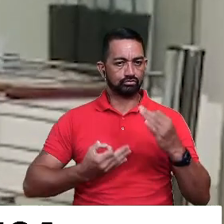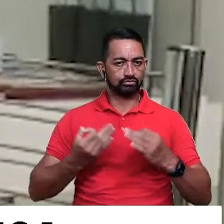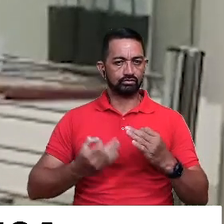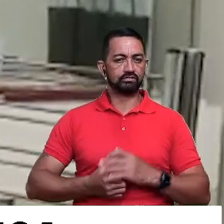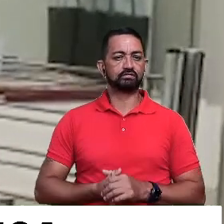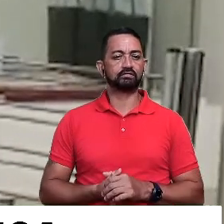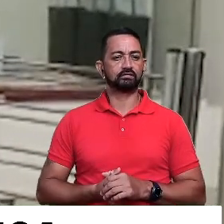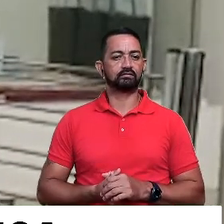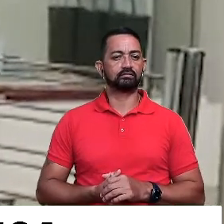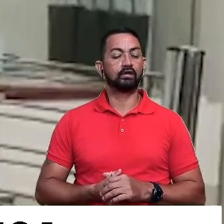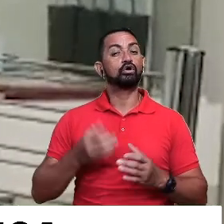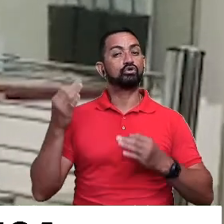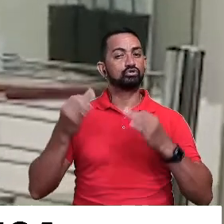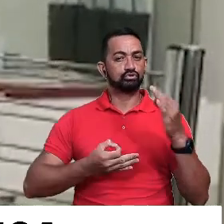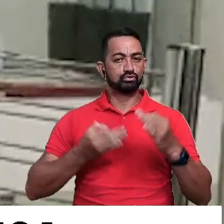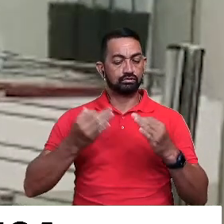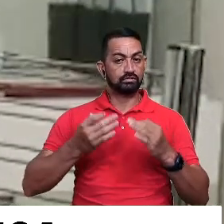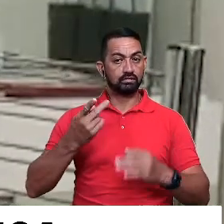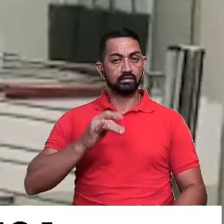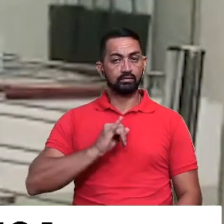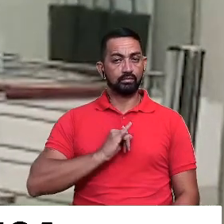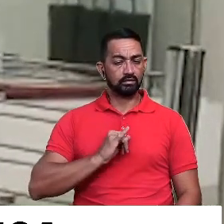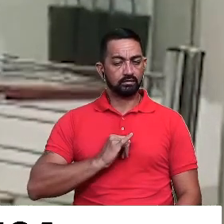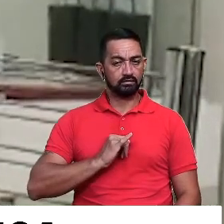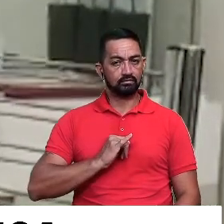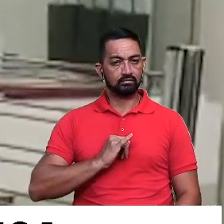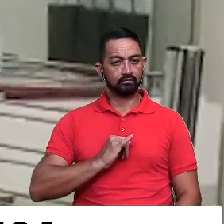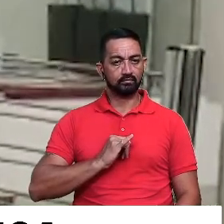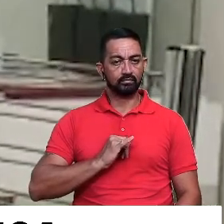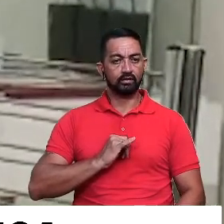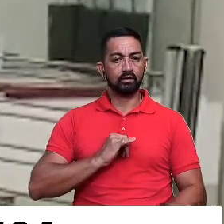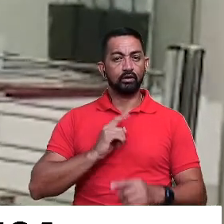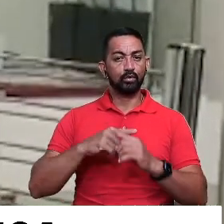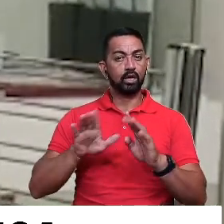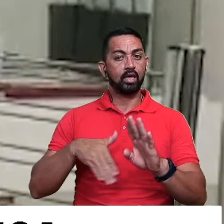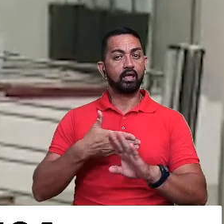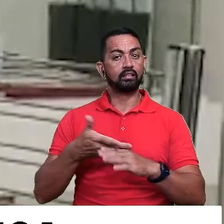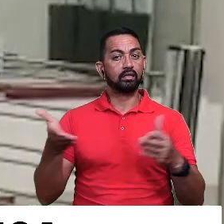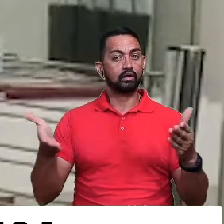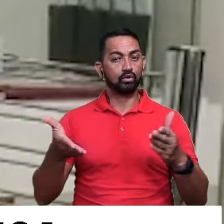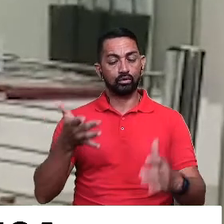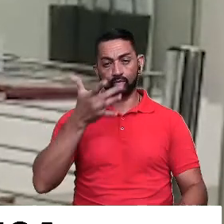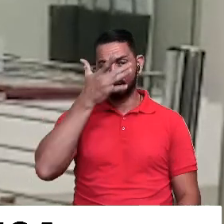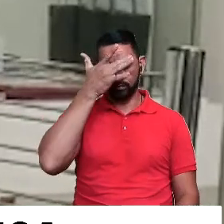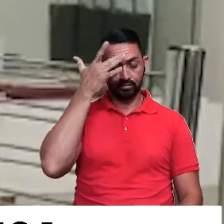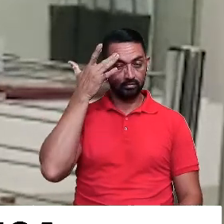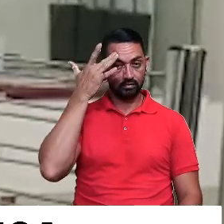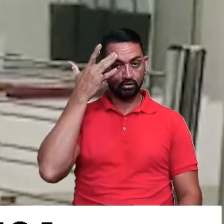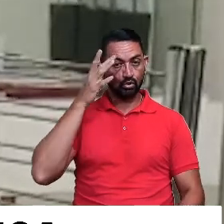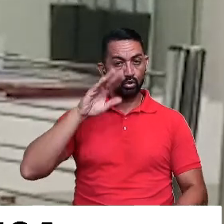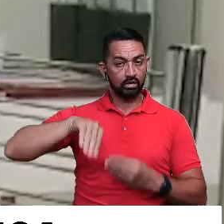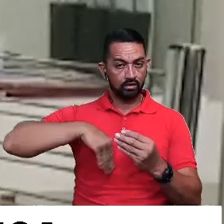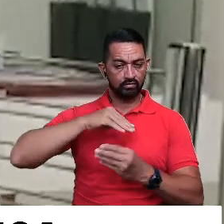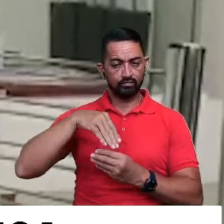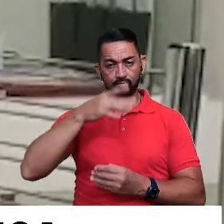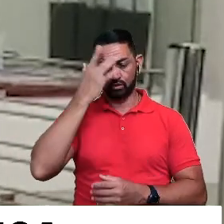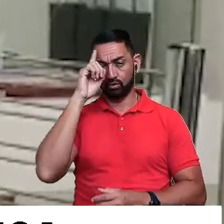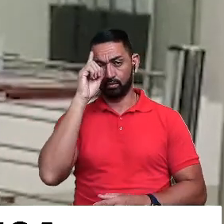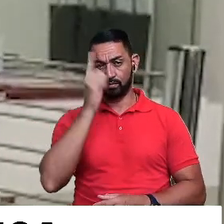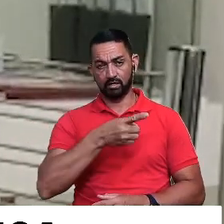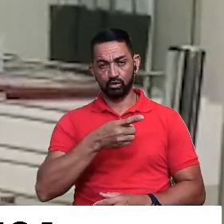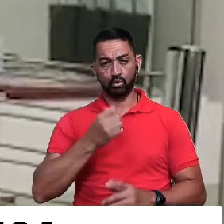ao juiz, à promotoria, à justiça de Imperatriz. Por que que até agora as pessoas envolvidas,